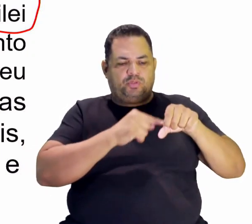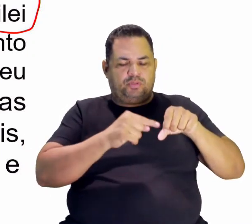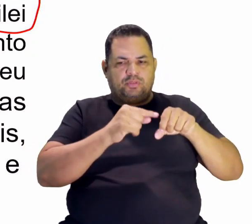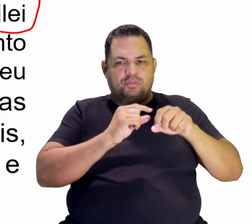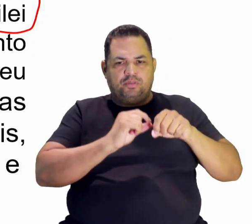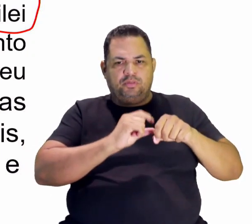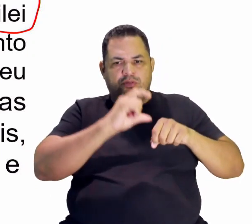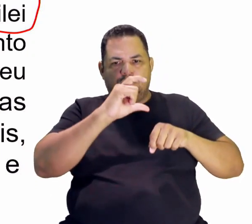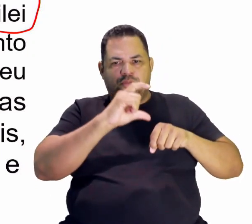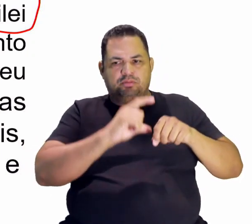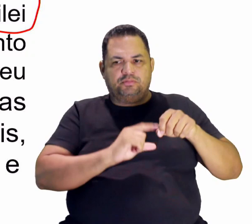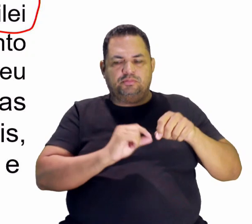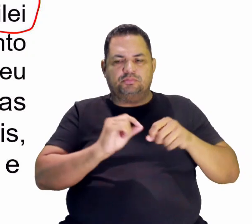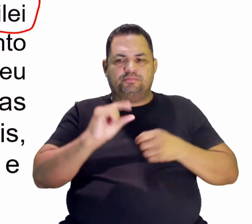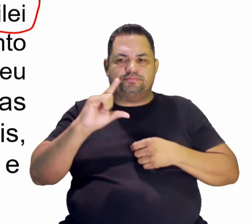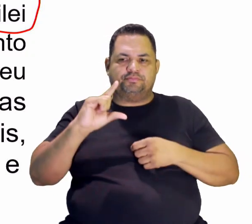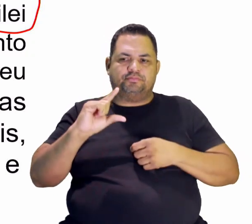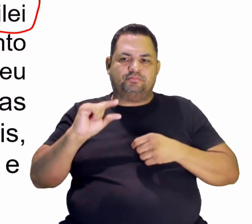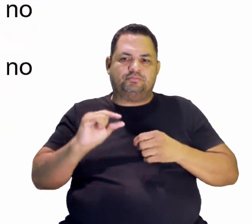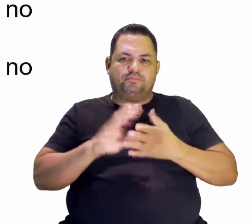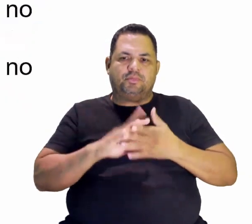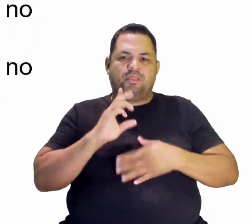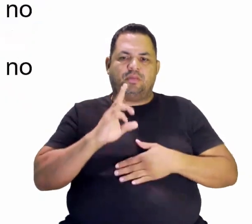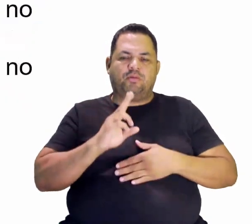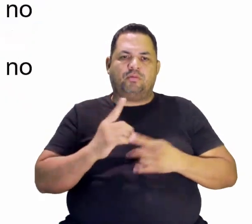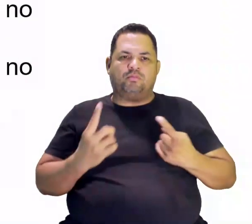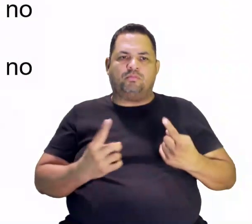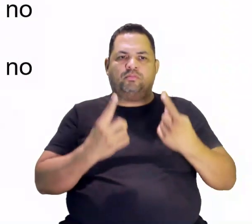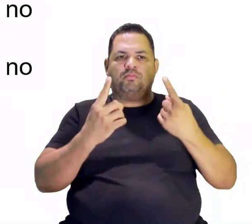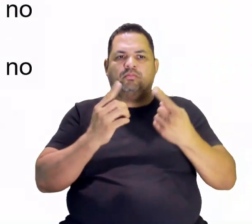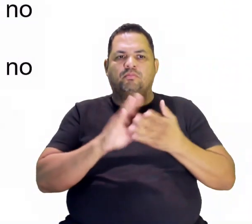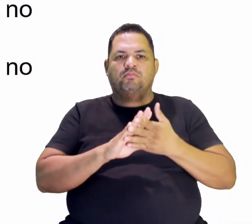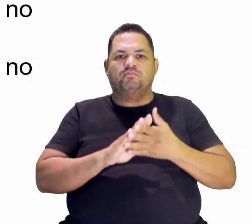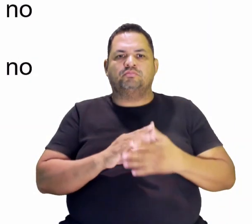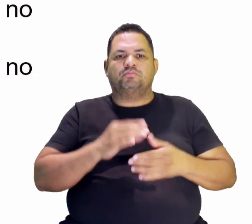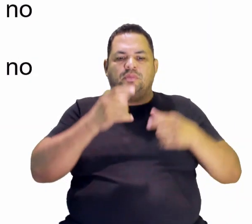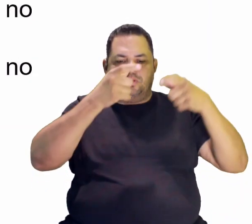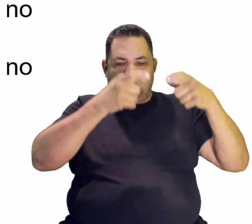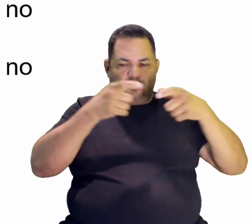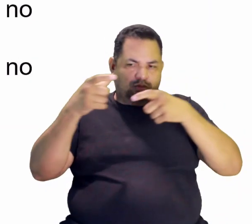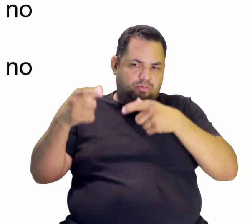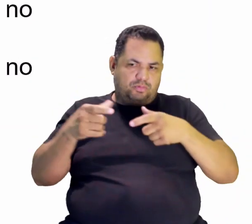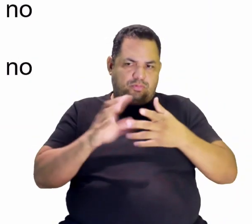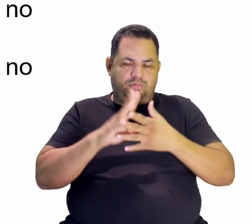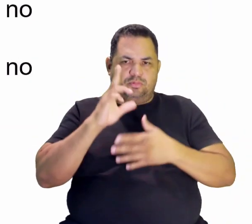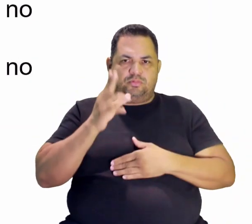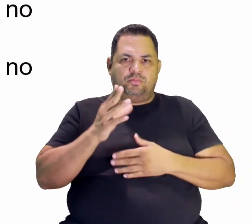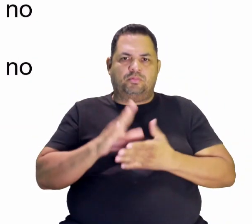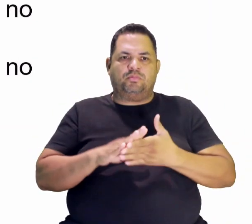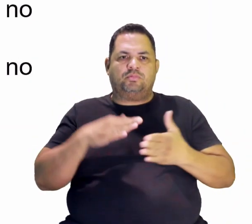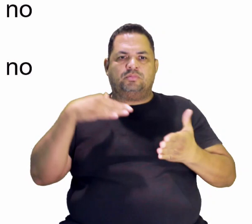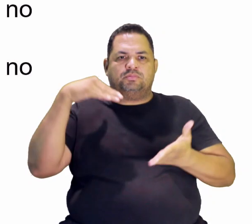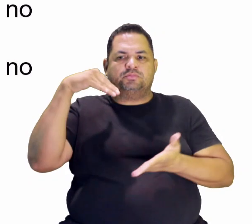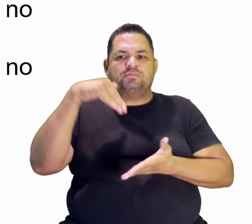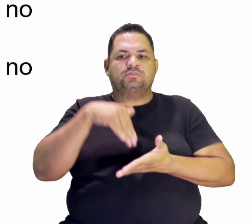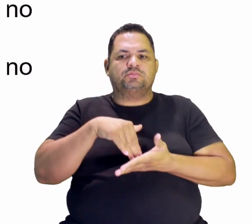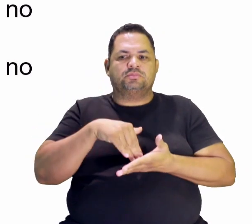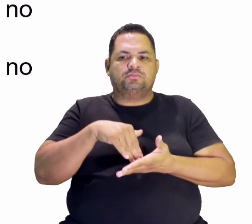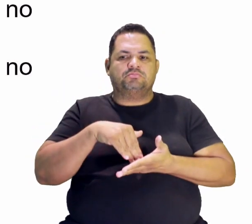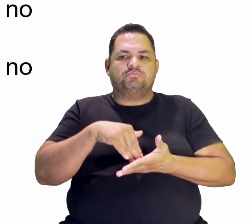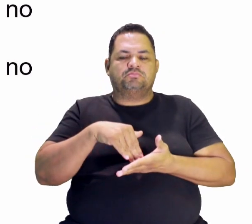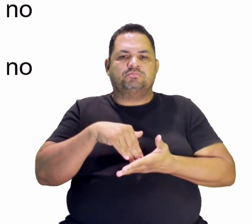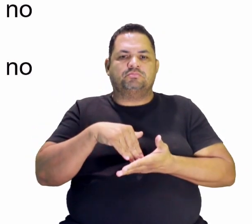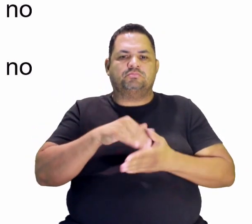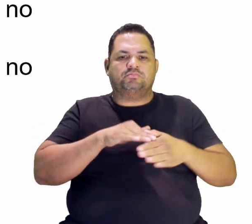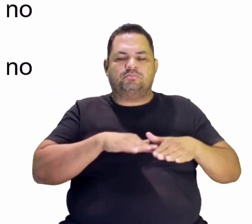outra, simultaneamente de uma mesma altura e de um mesmo local, ambos atingem o solo no mesmo instante.